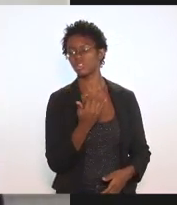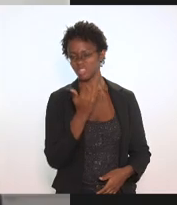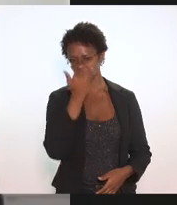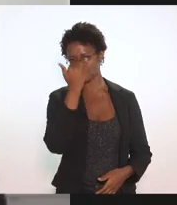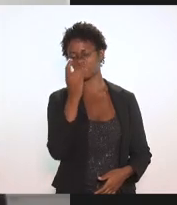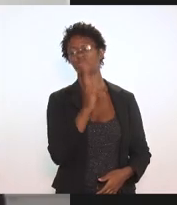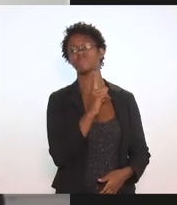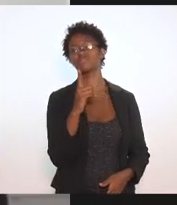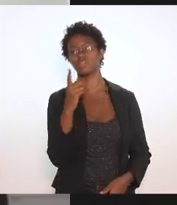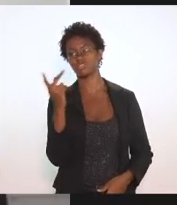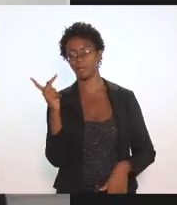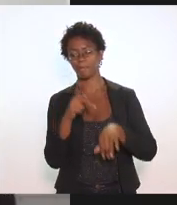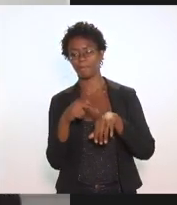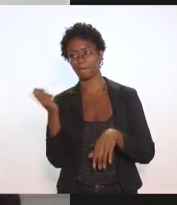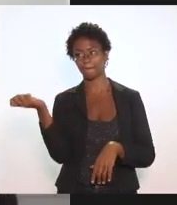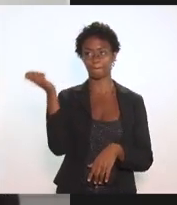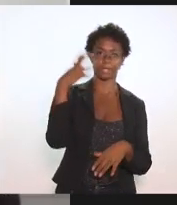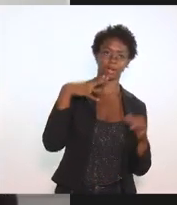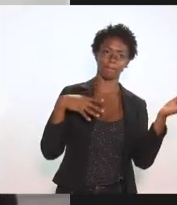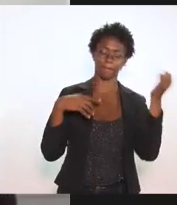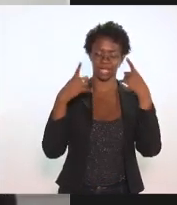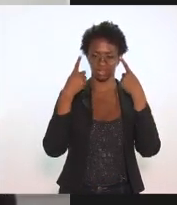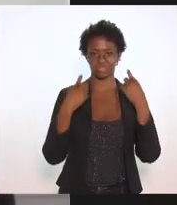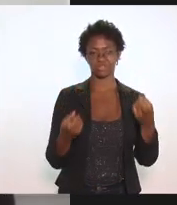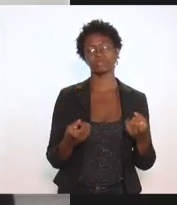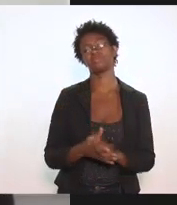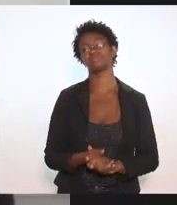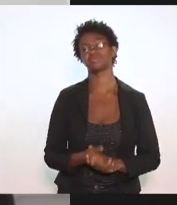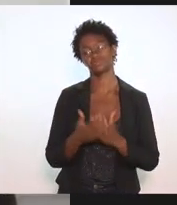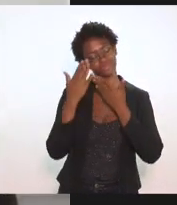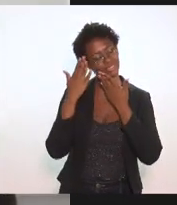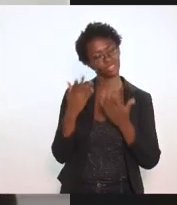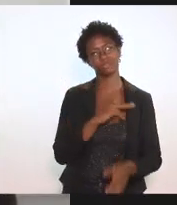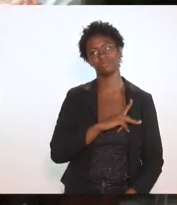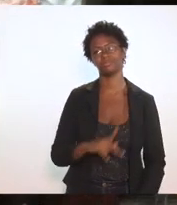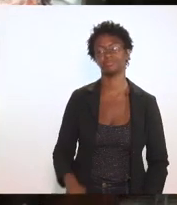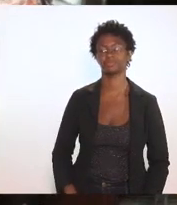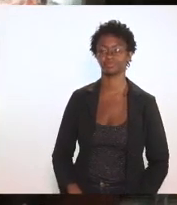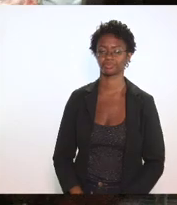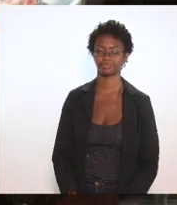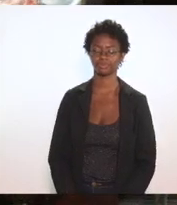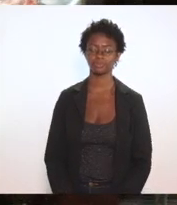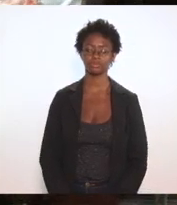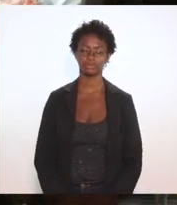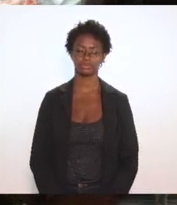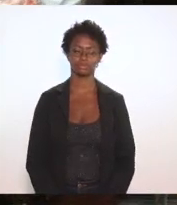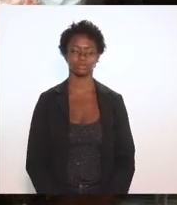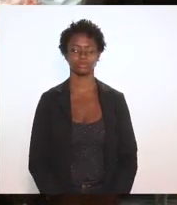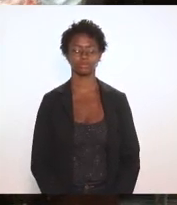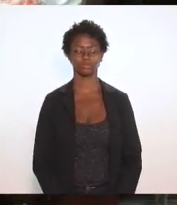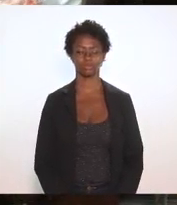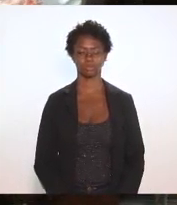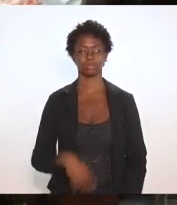pedrada, sem ser vítima de violência. Muito obrigada, senhor presidente. Deputado Carlos Mink.